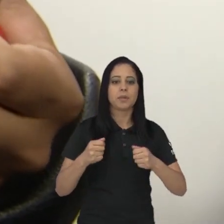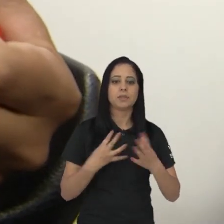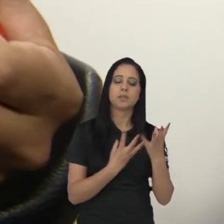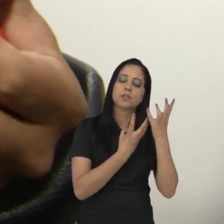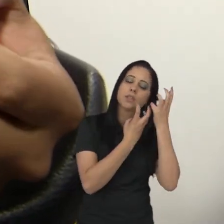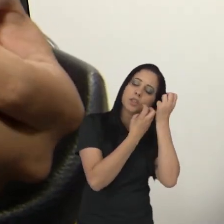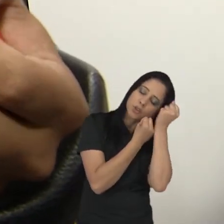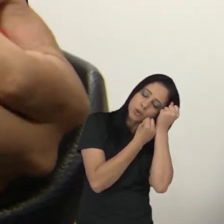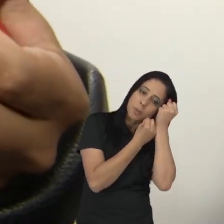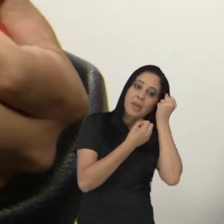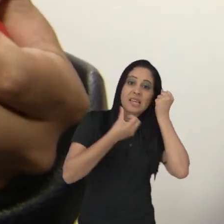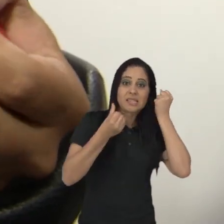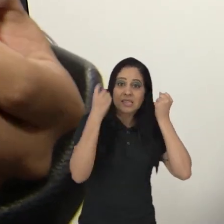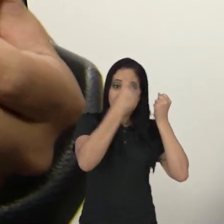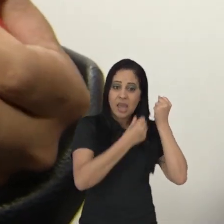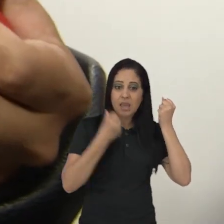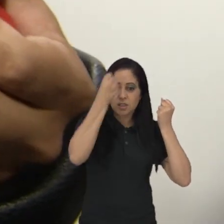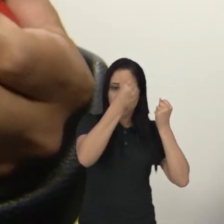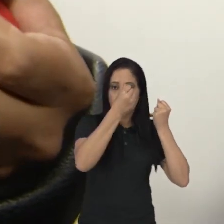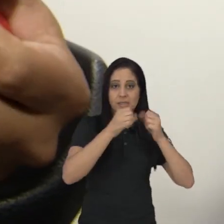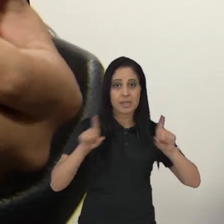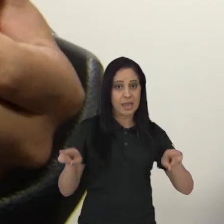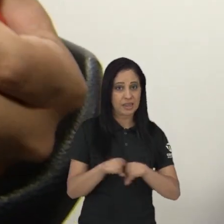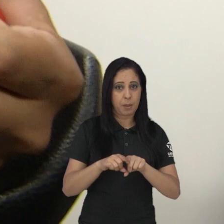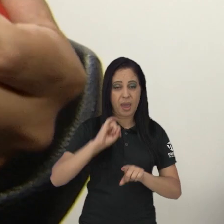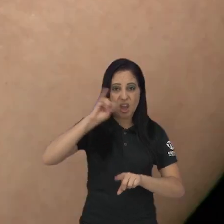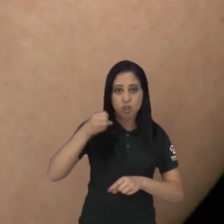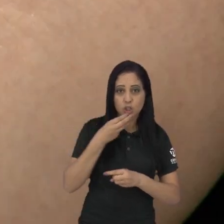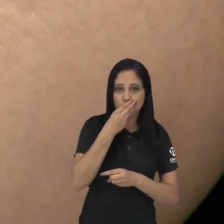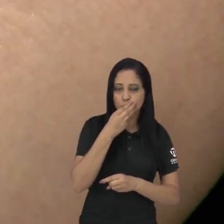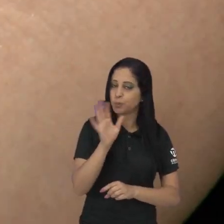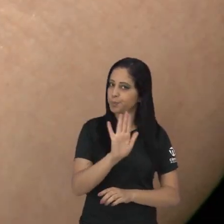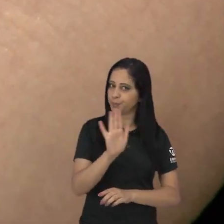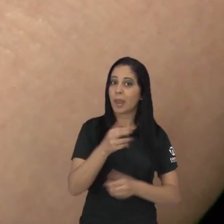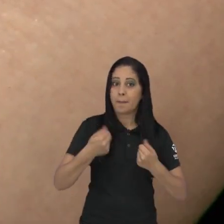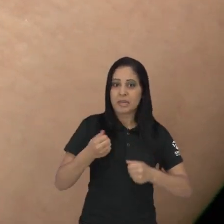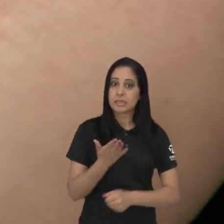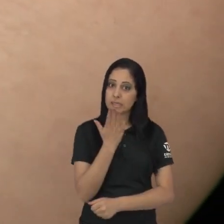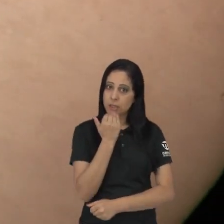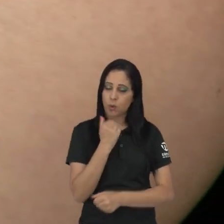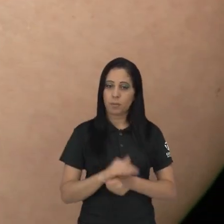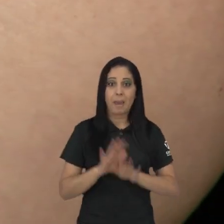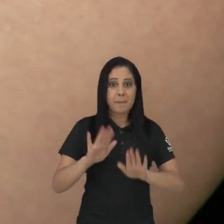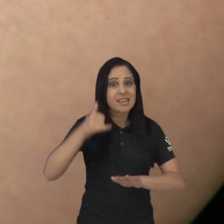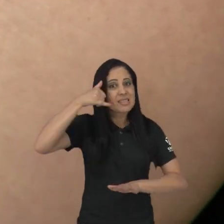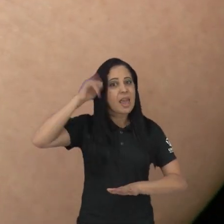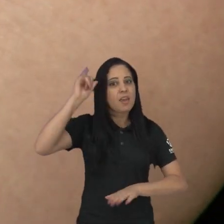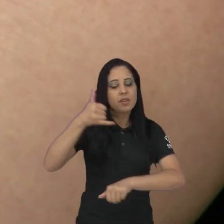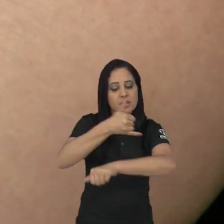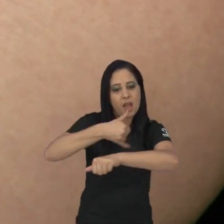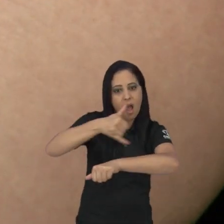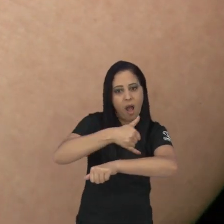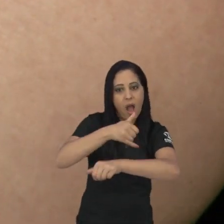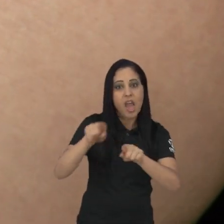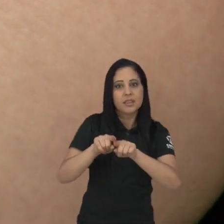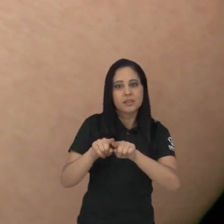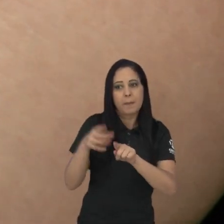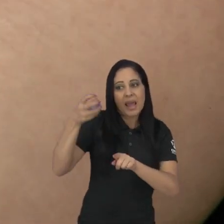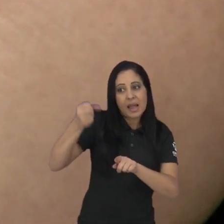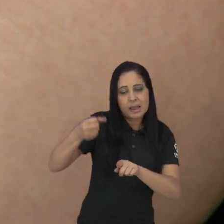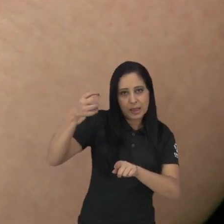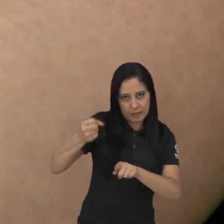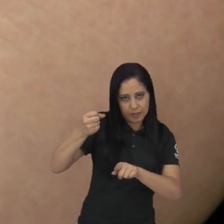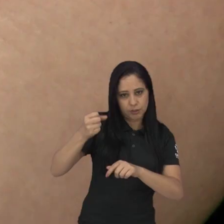mínimo 6 horas na noite anterior e não estar em jejum. O doador não deve ingerir alimentos gordurosos, leite